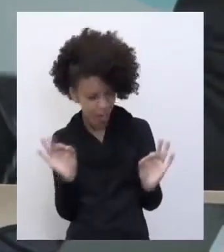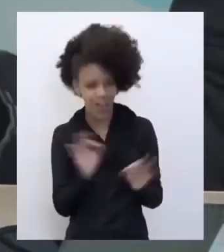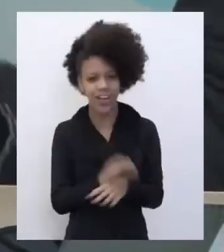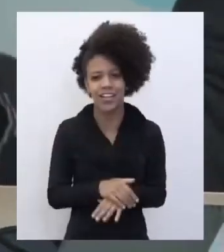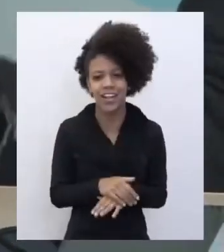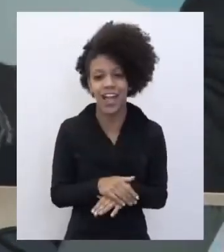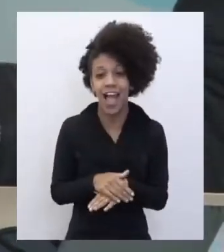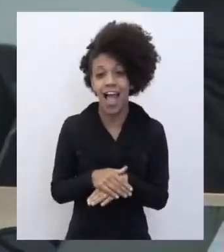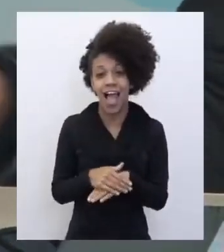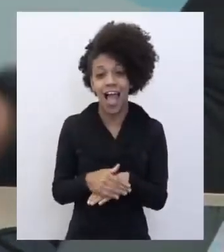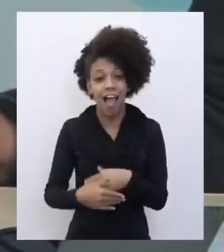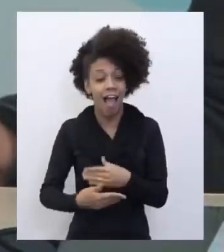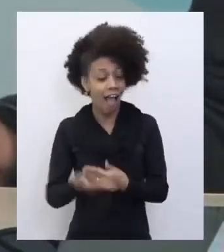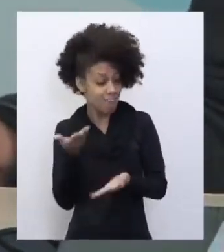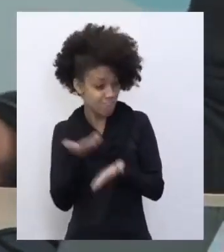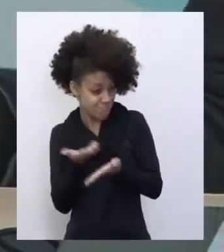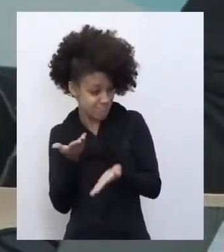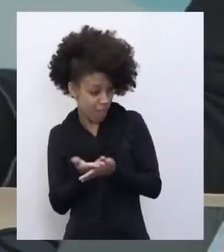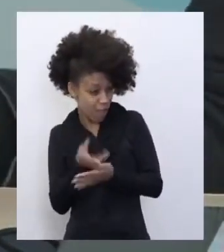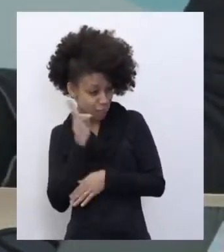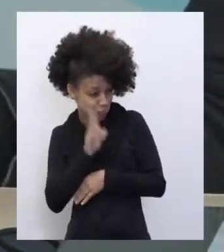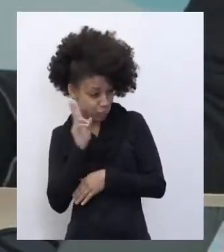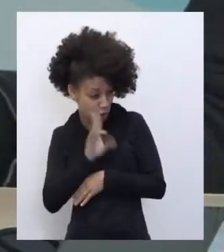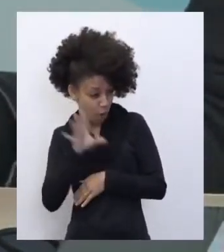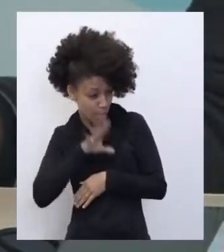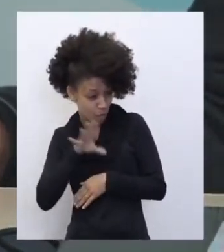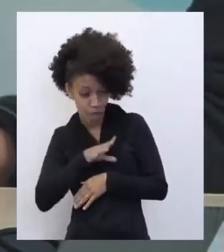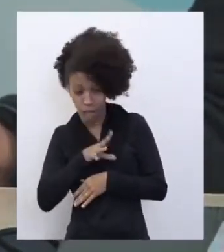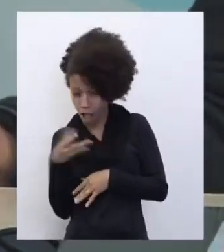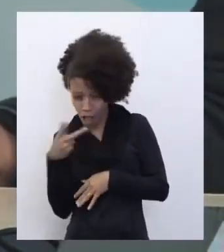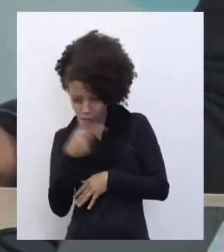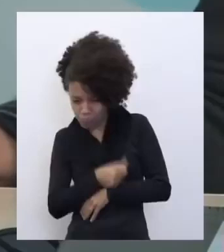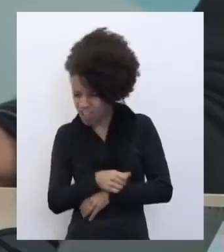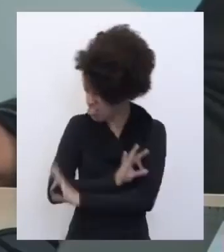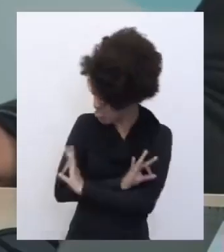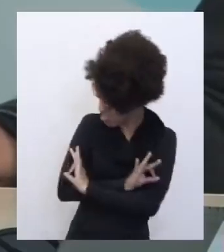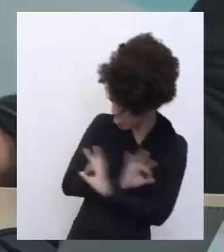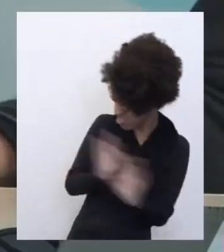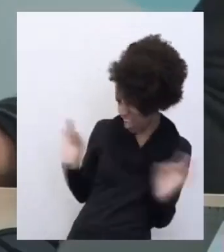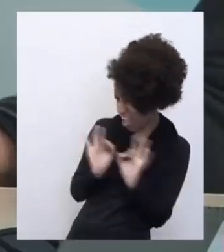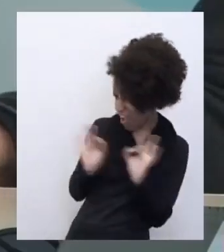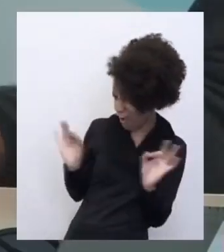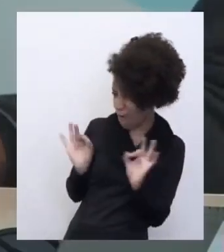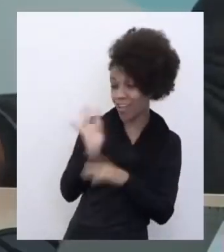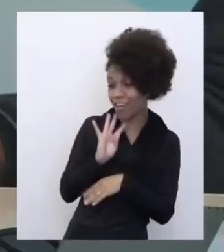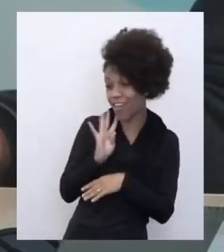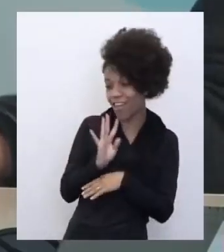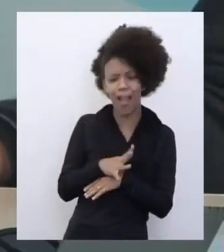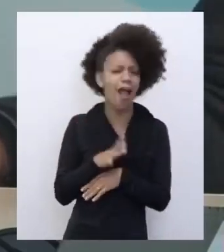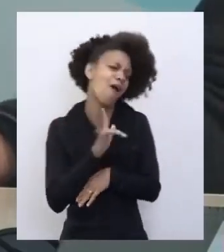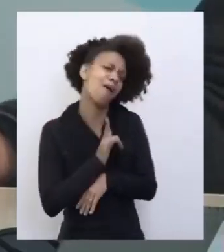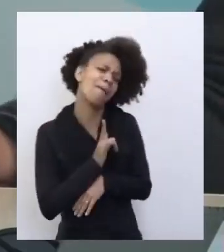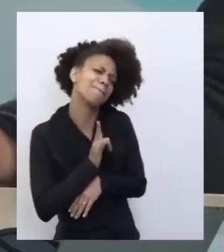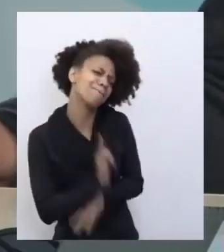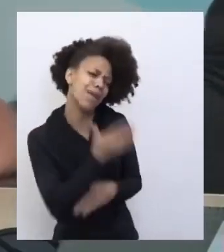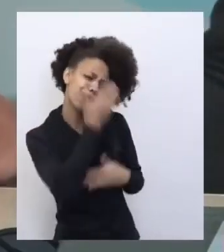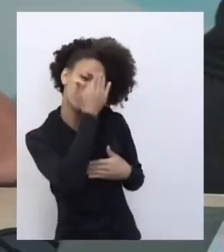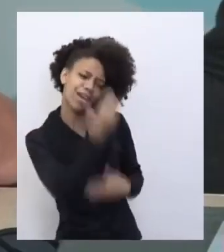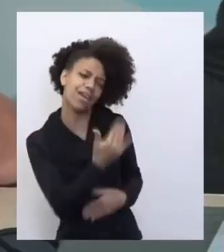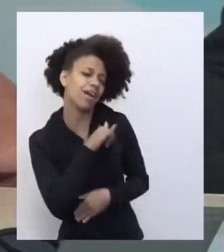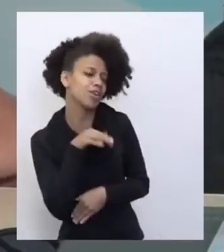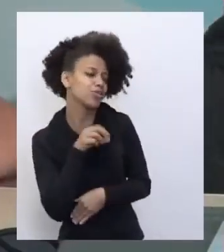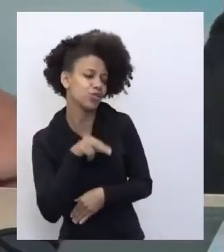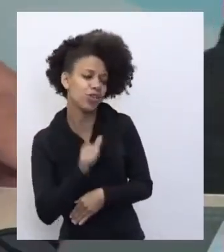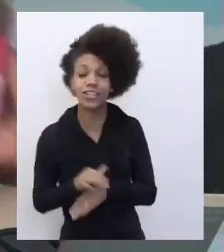aulas de história vão ficar muito mais divertidas agora. Mano, ficou da hora essa camiseta. Legal. Amei. Obrigada, Jonas.